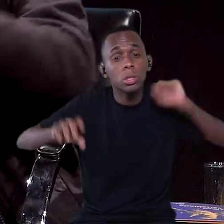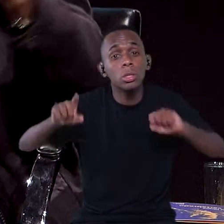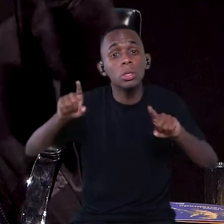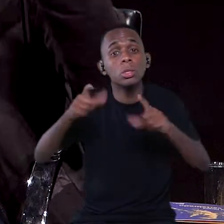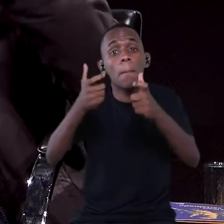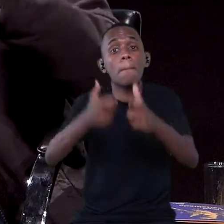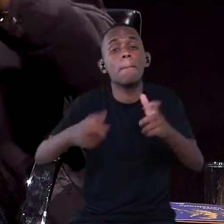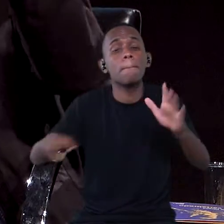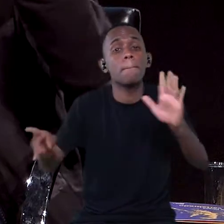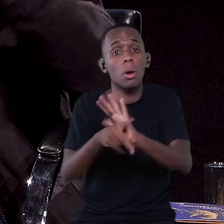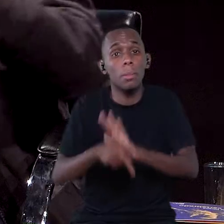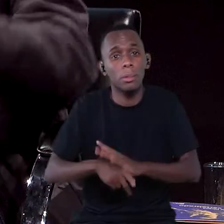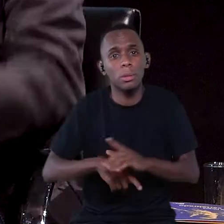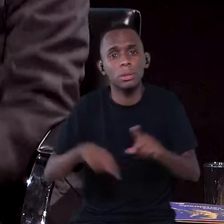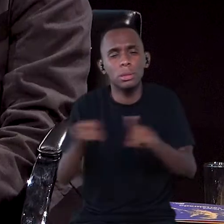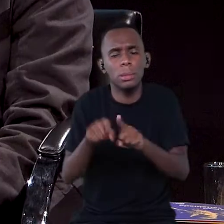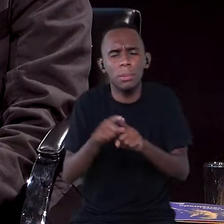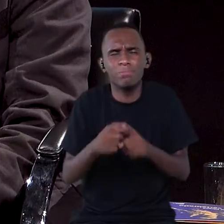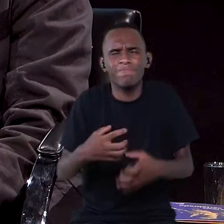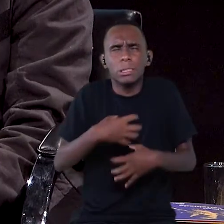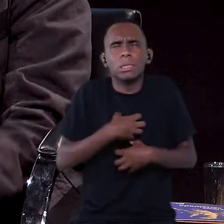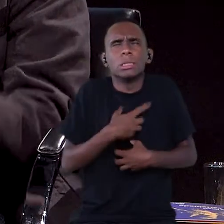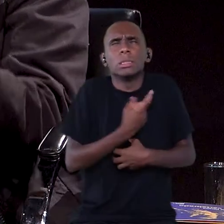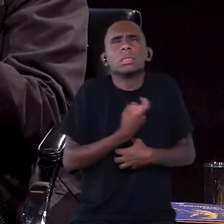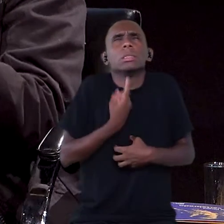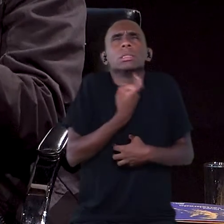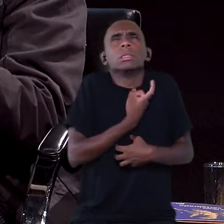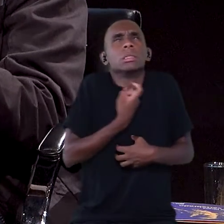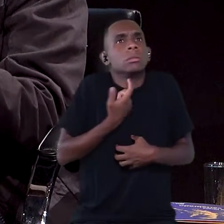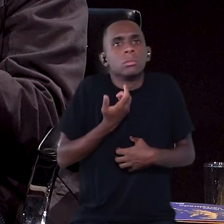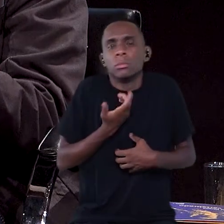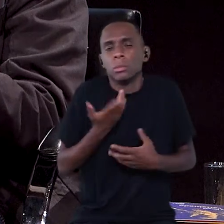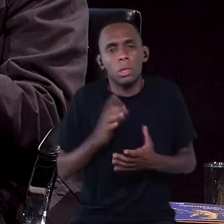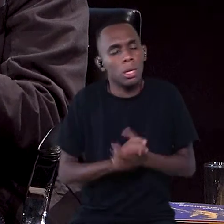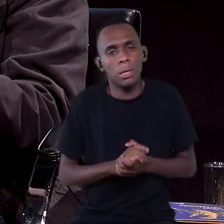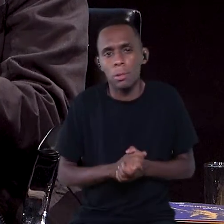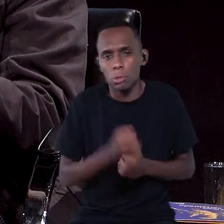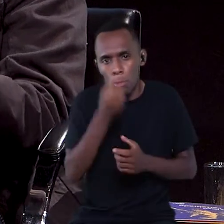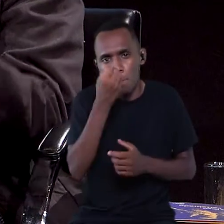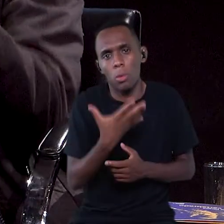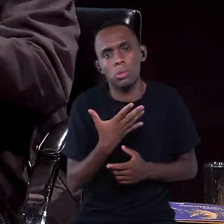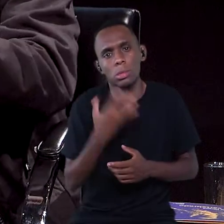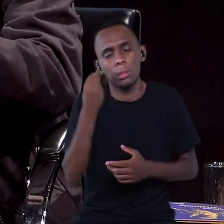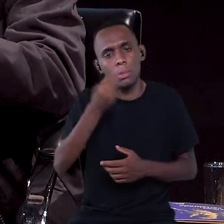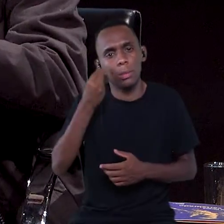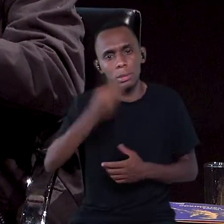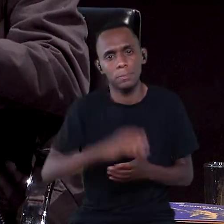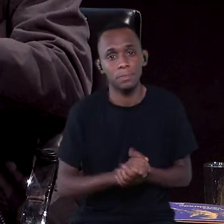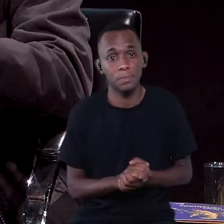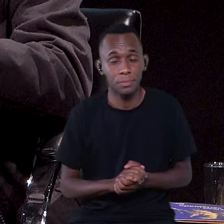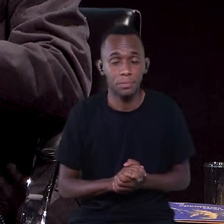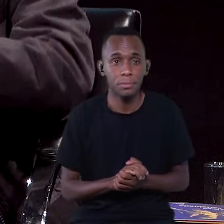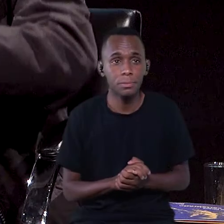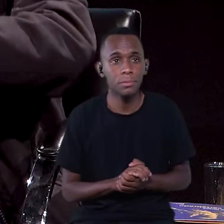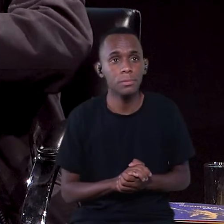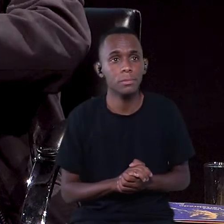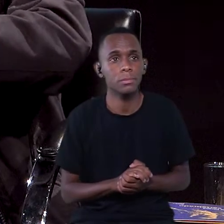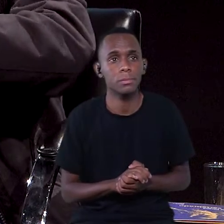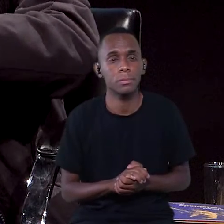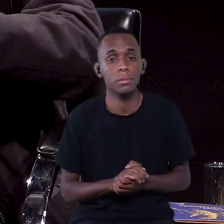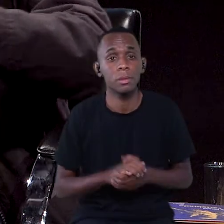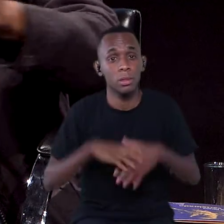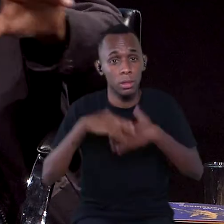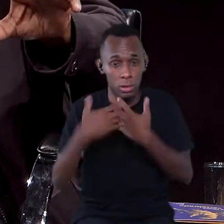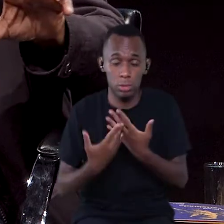num vazio inexplicável. Então, a música é toda sensorial. E, a partir, então, da